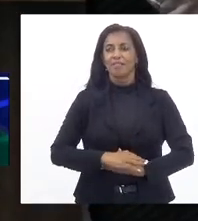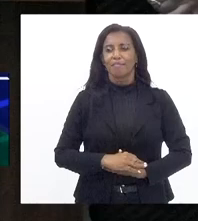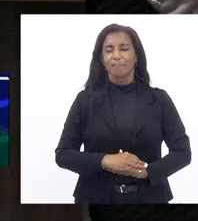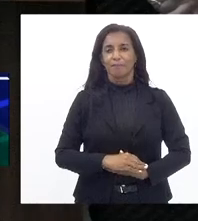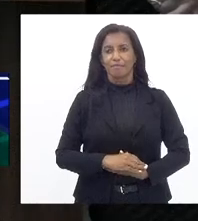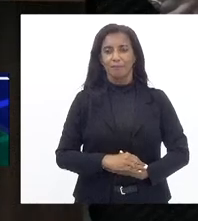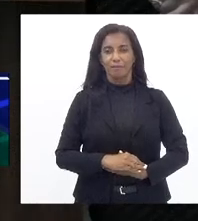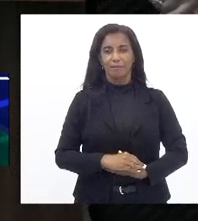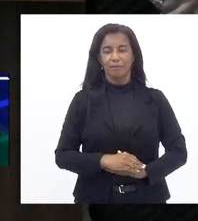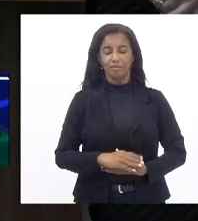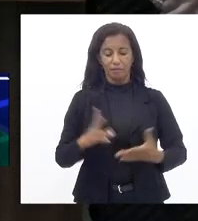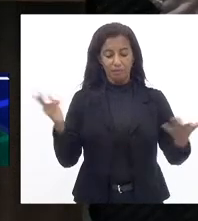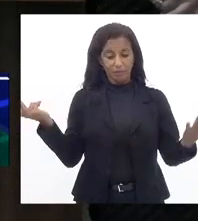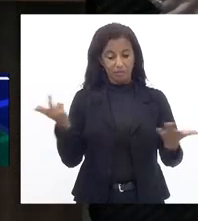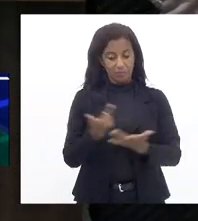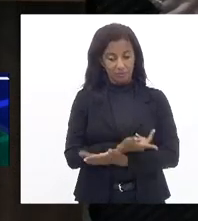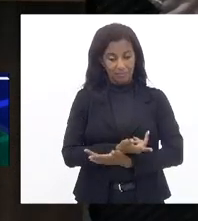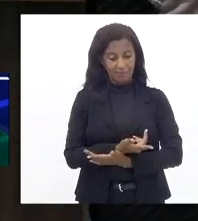Ocorre que